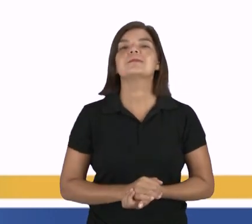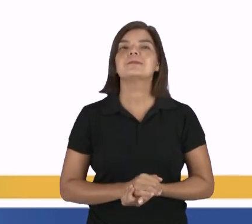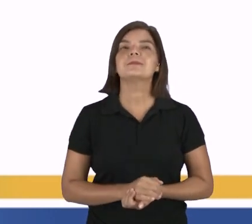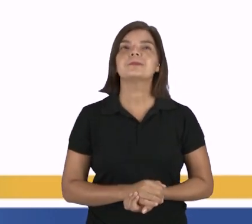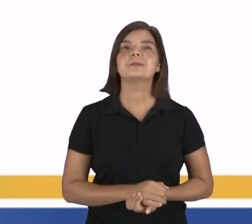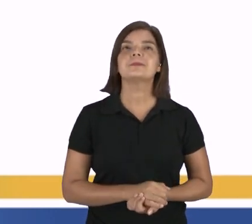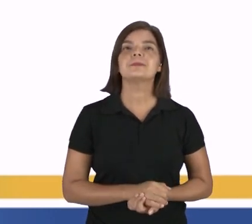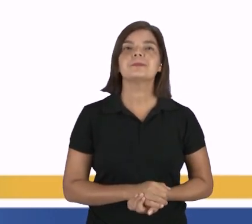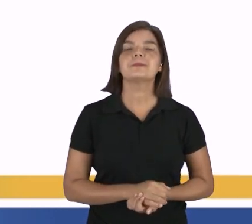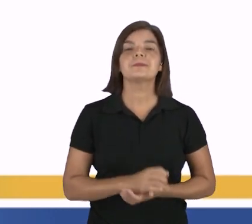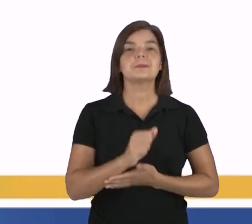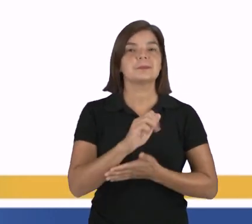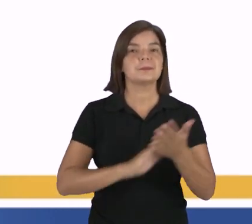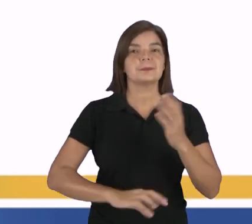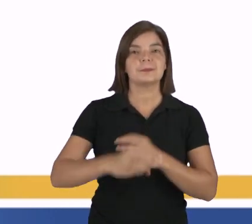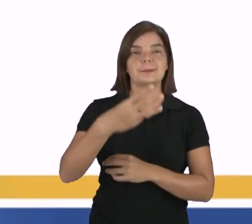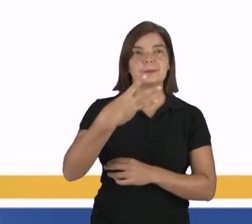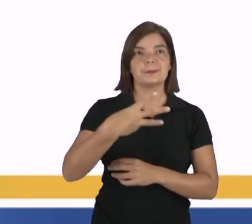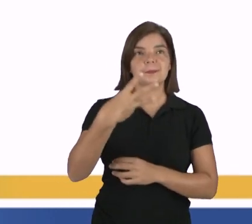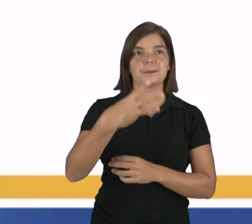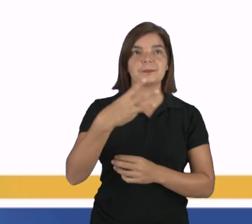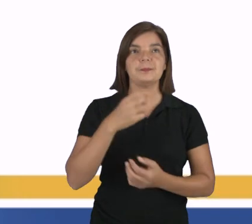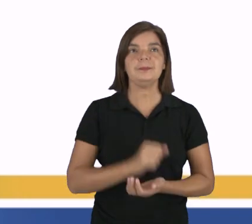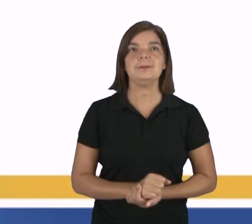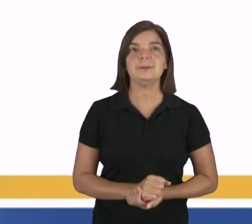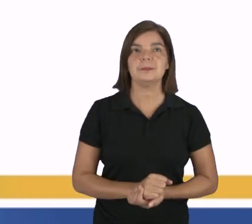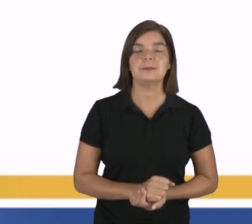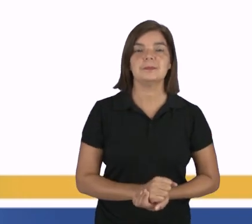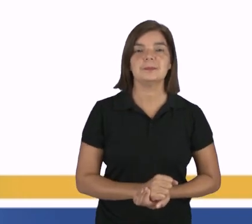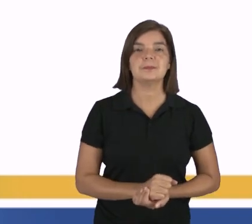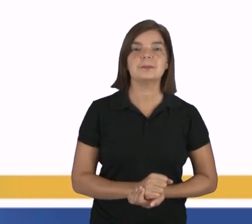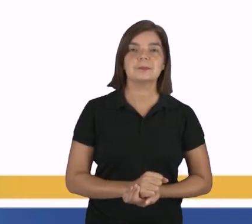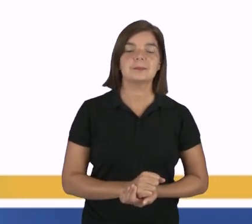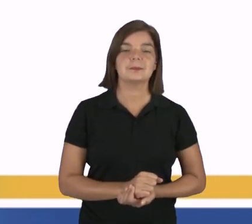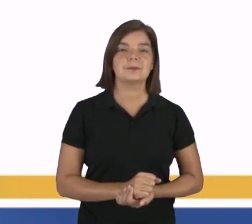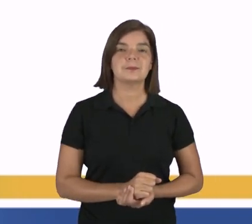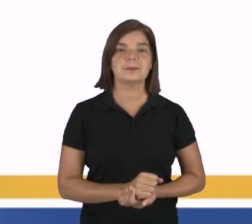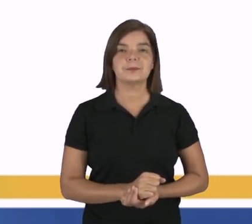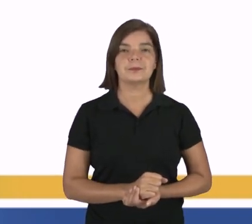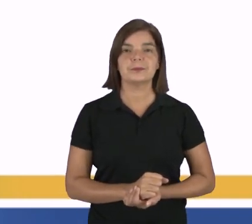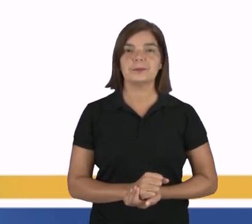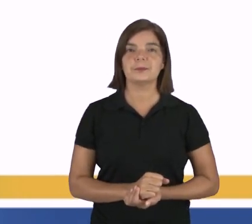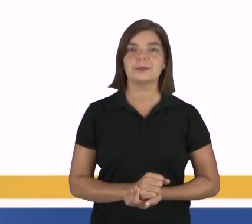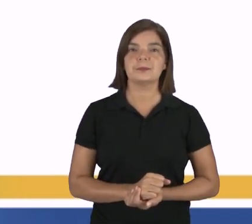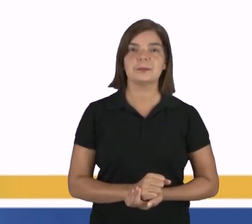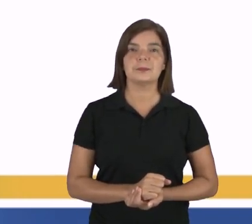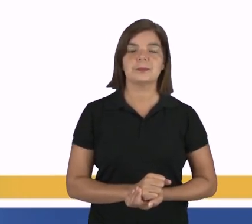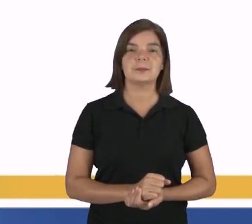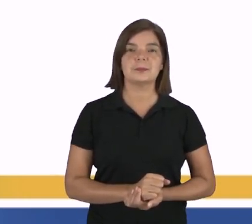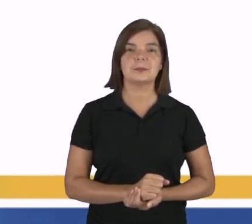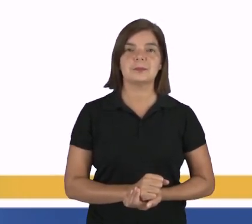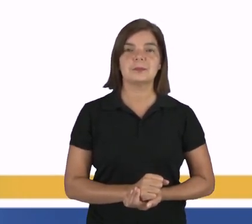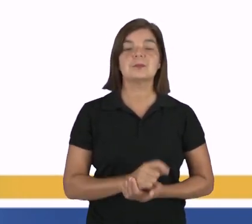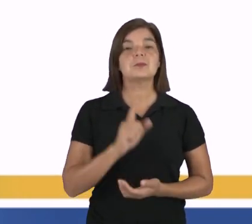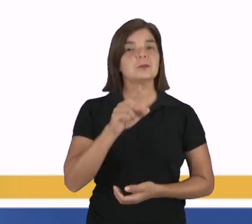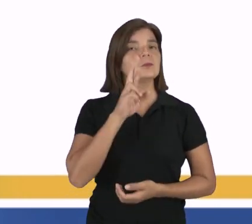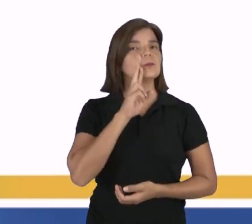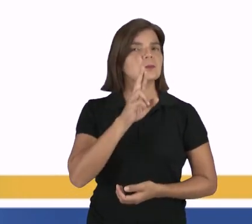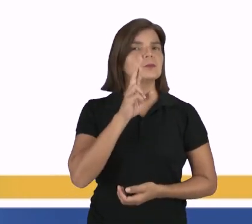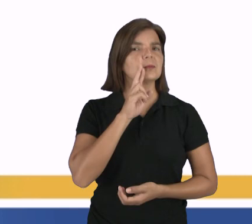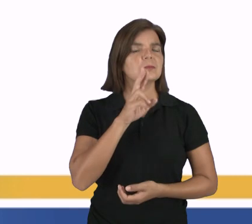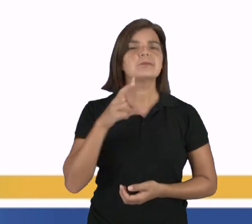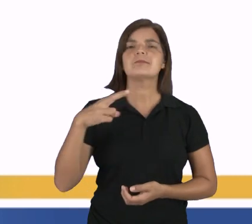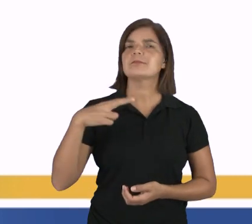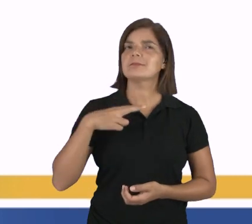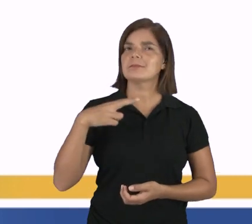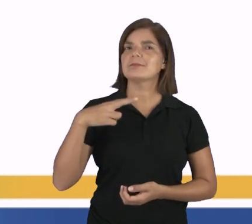S. No exercise number 3, use personal answers. É uma respostinha